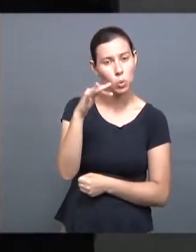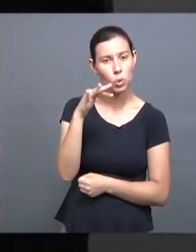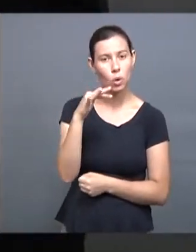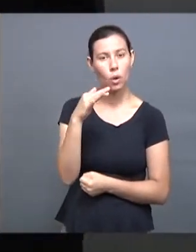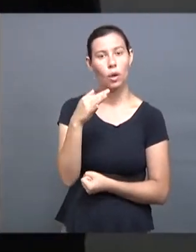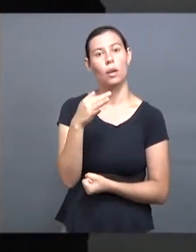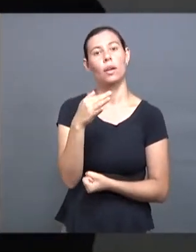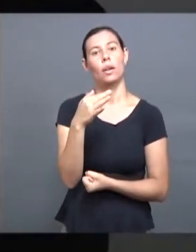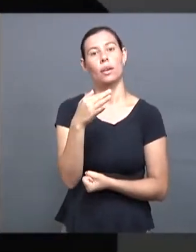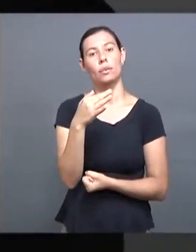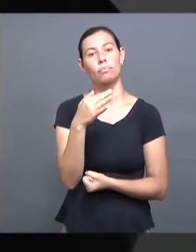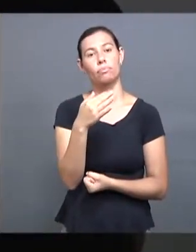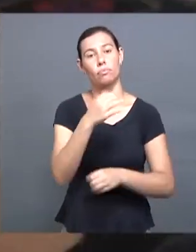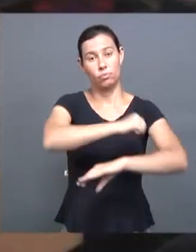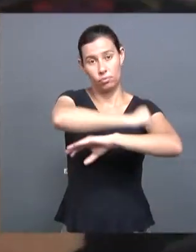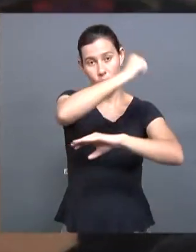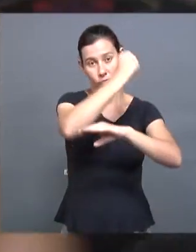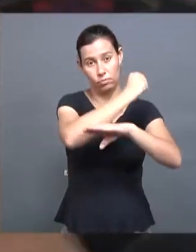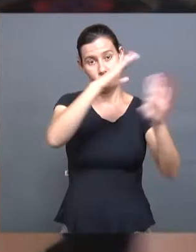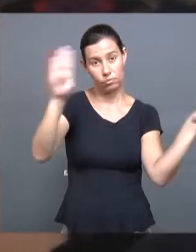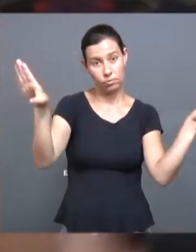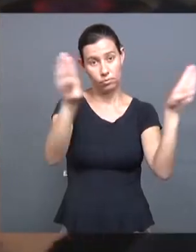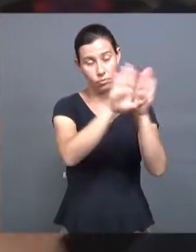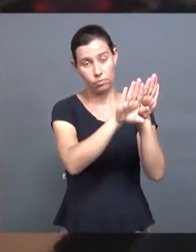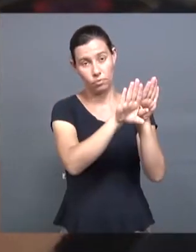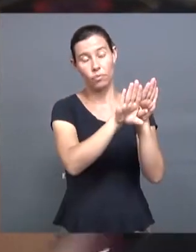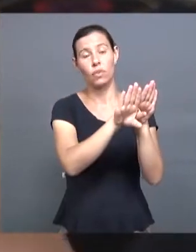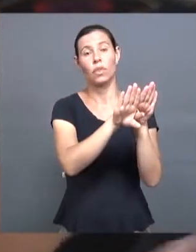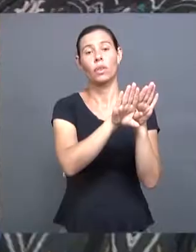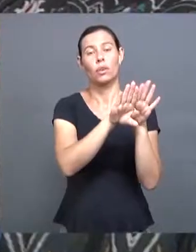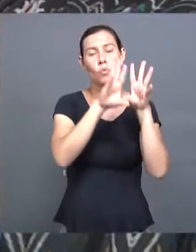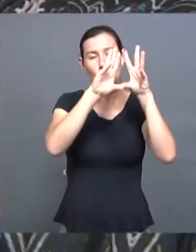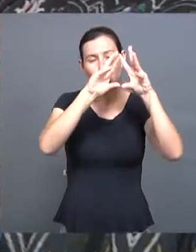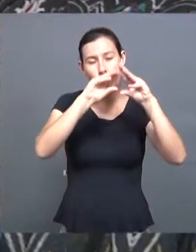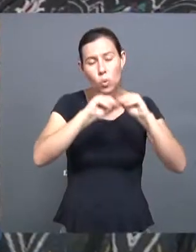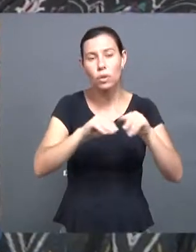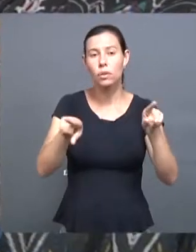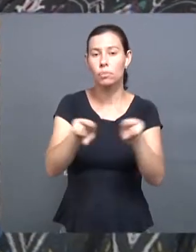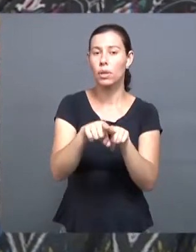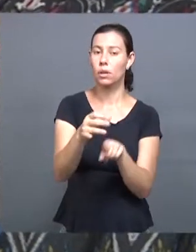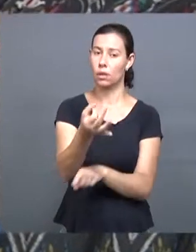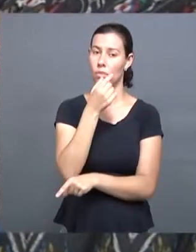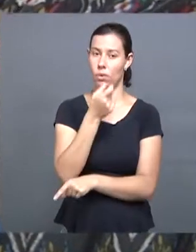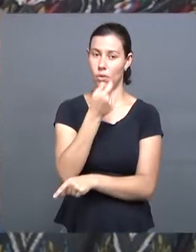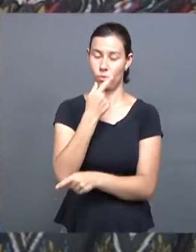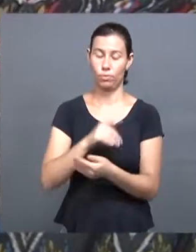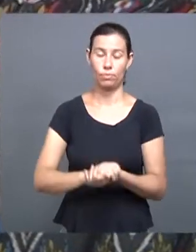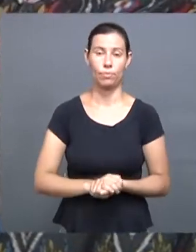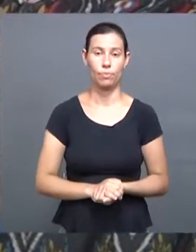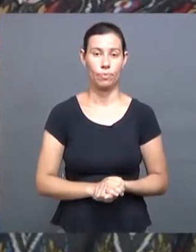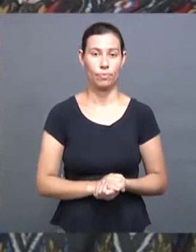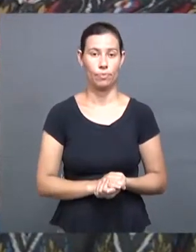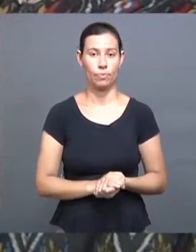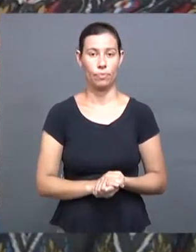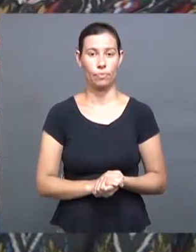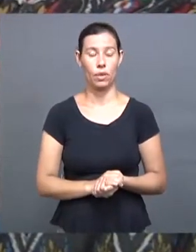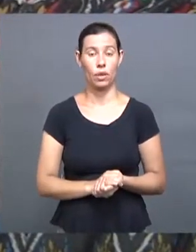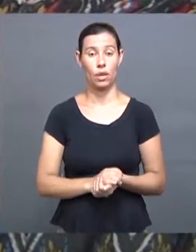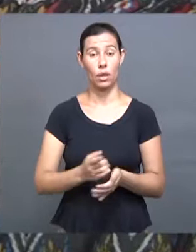a janela para escurecer o cômodo e tomando um analgésico. Começou desde quando eu era muito novinha, antes de eu ter meu primeiro